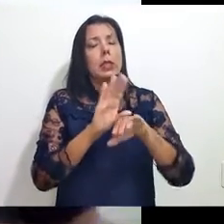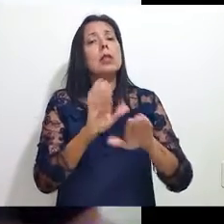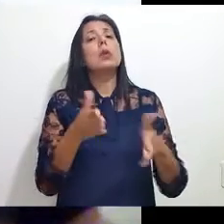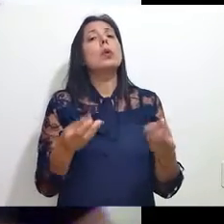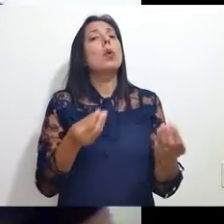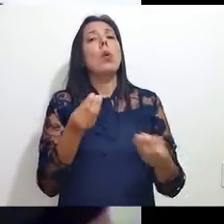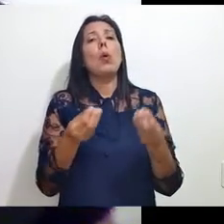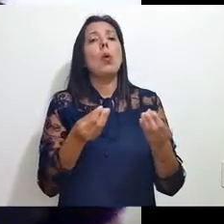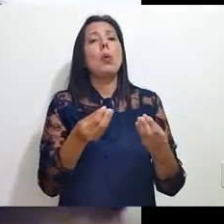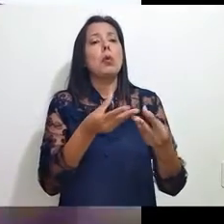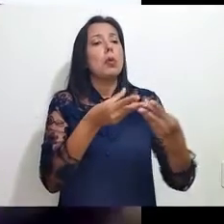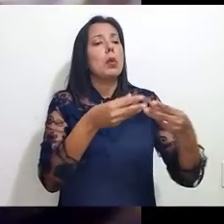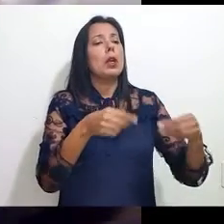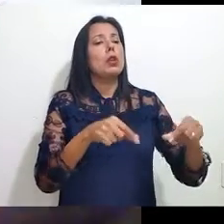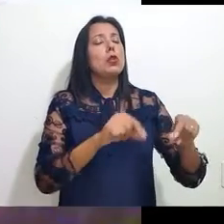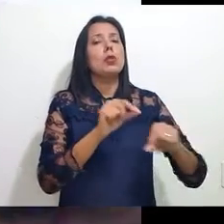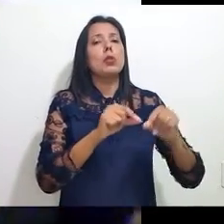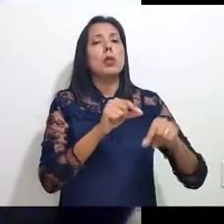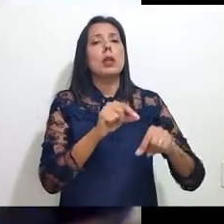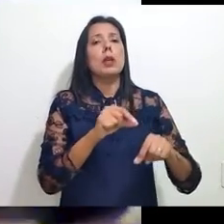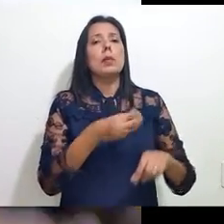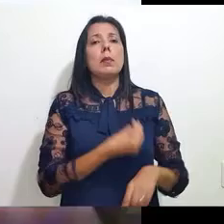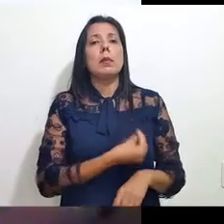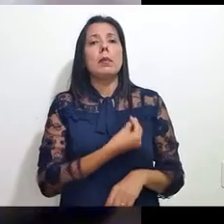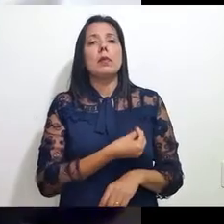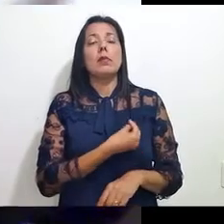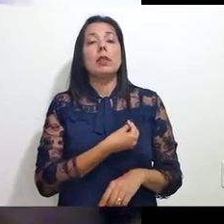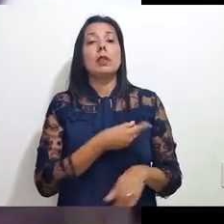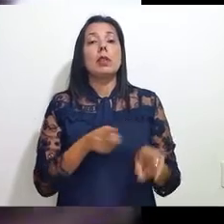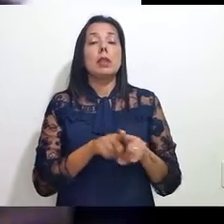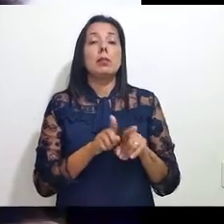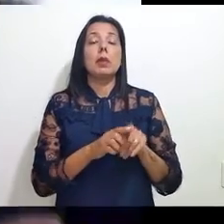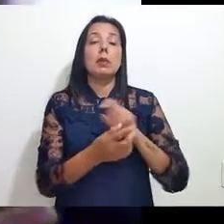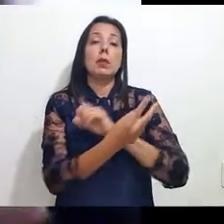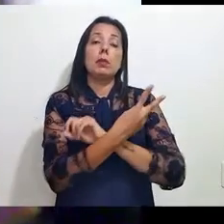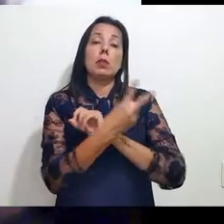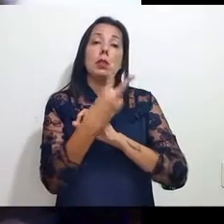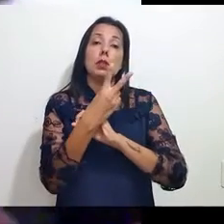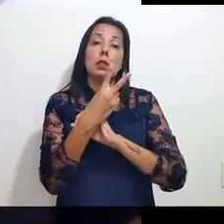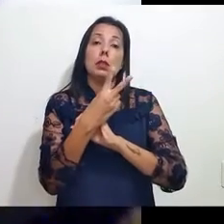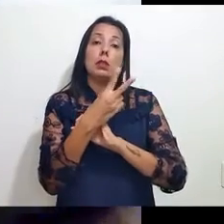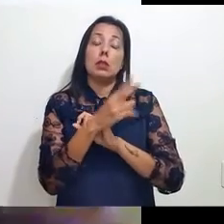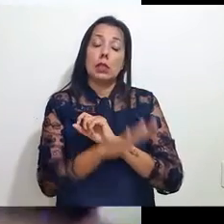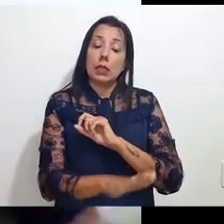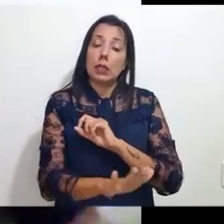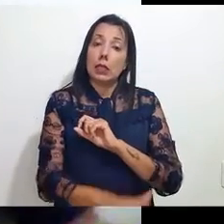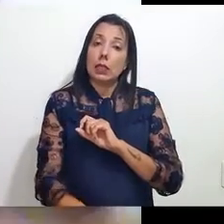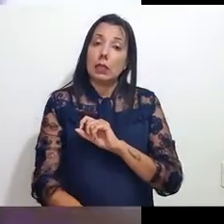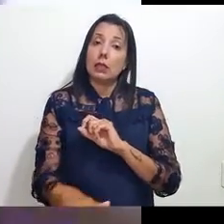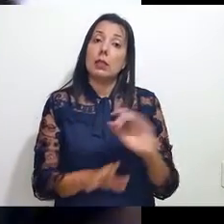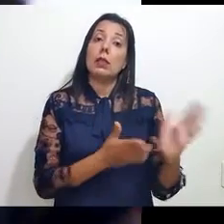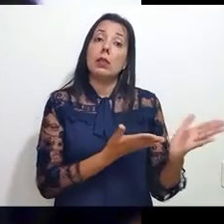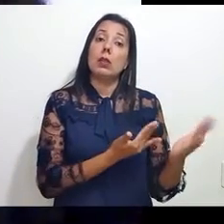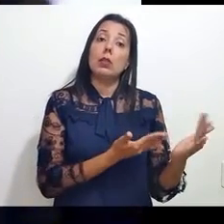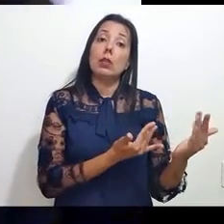não como uma coisa inanimada que por trás dele não tem uma vida. Então, qual é o prejuízo de se ter